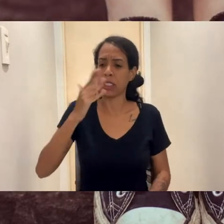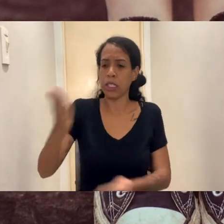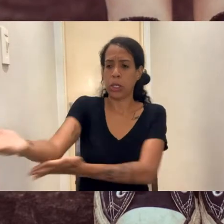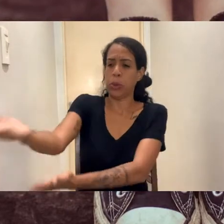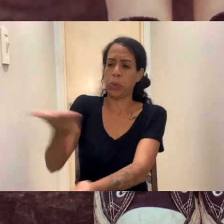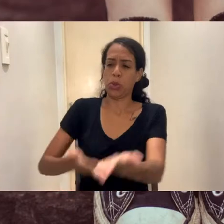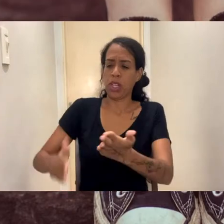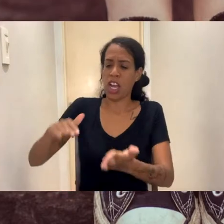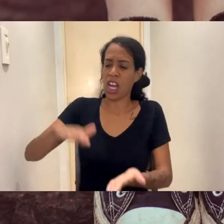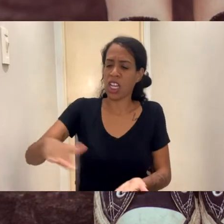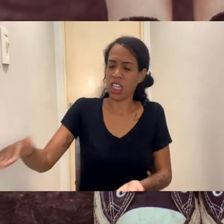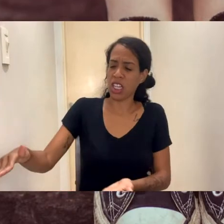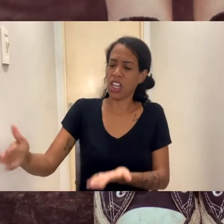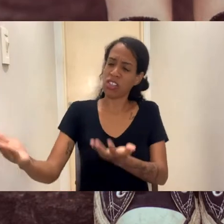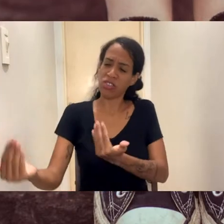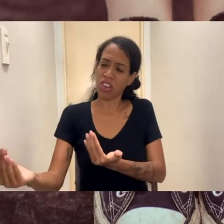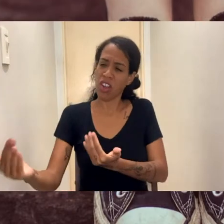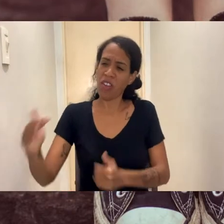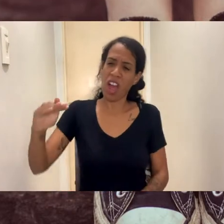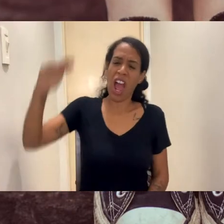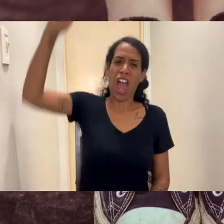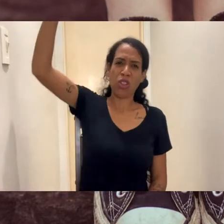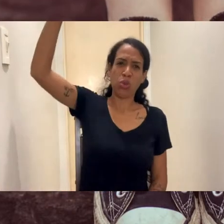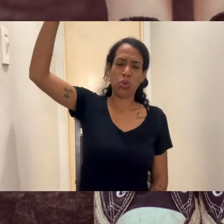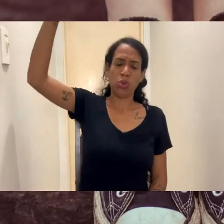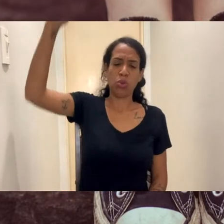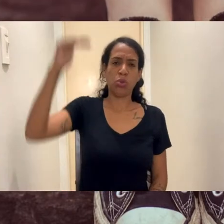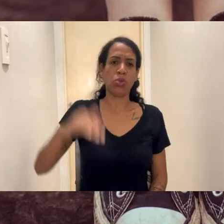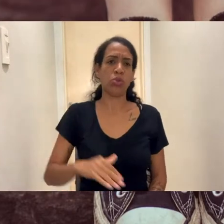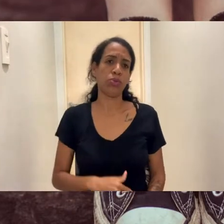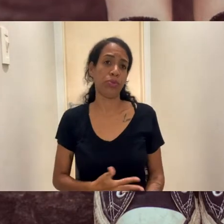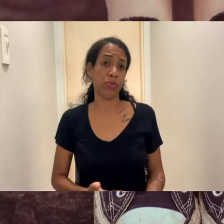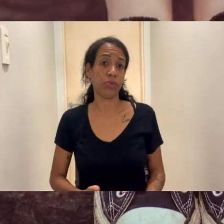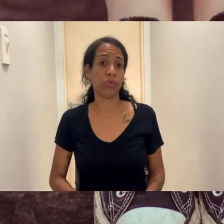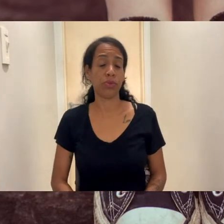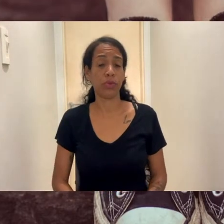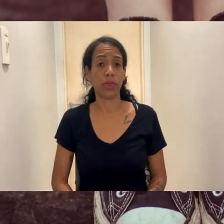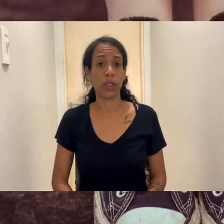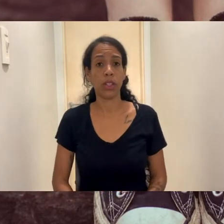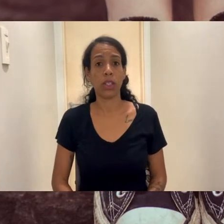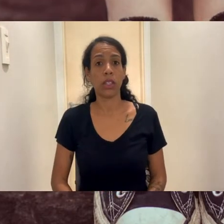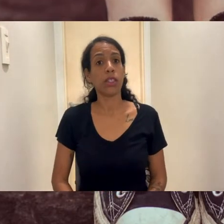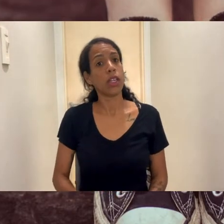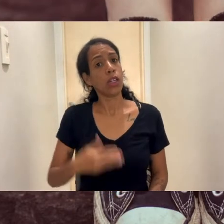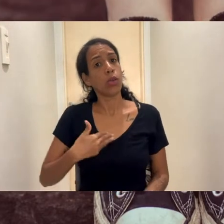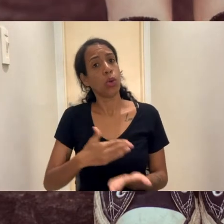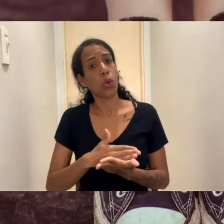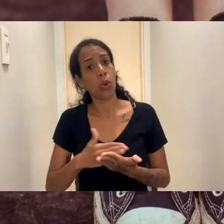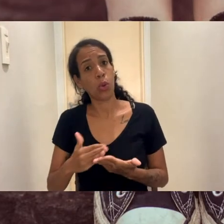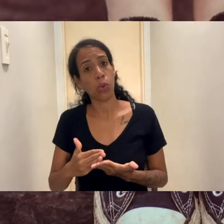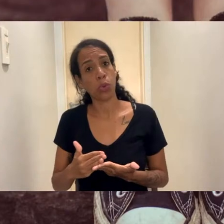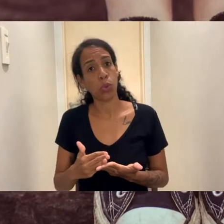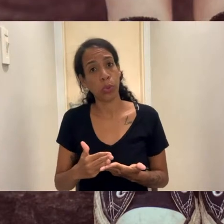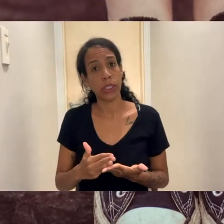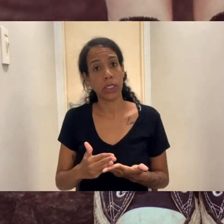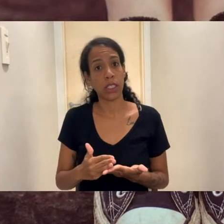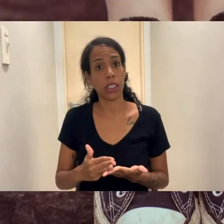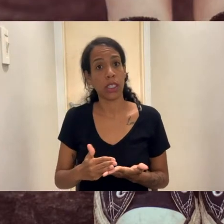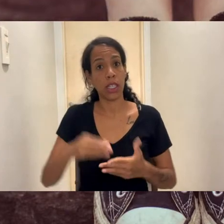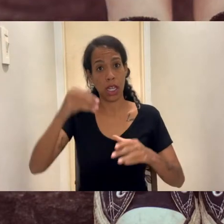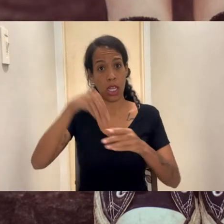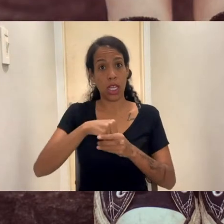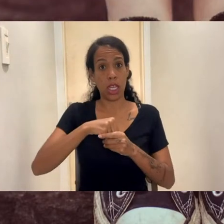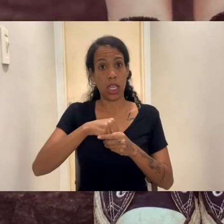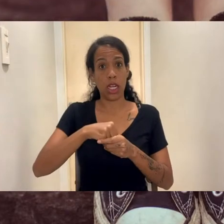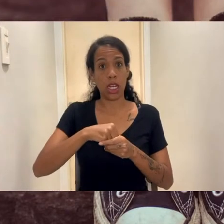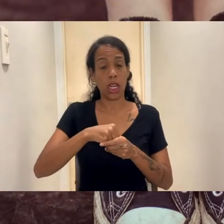entre a infância e a vida adulta, né? Então, eu iniciei dentro desses anos